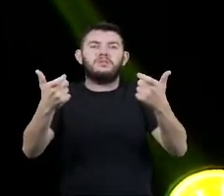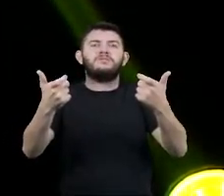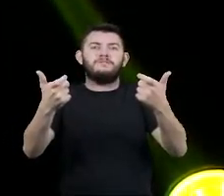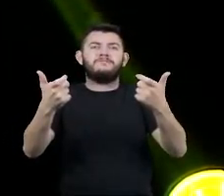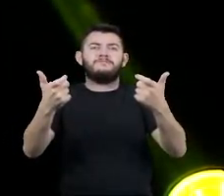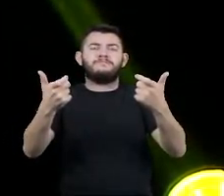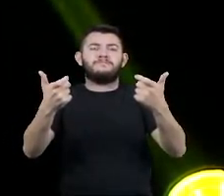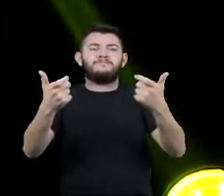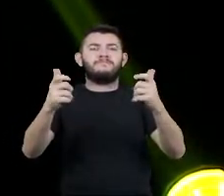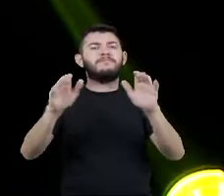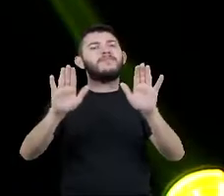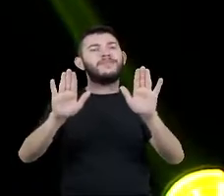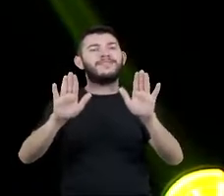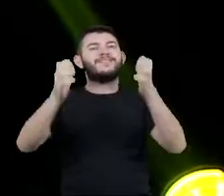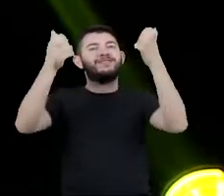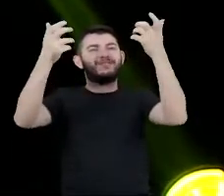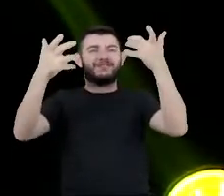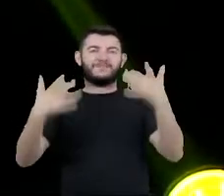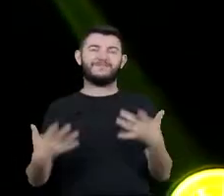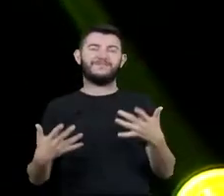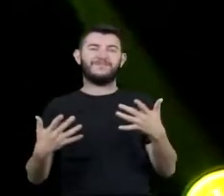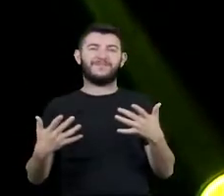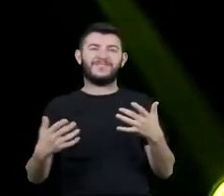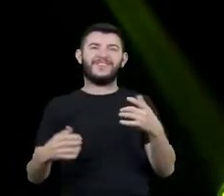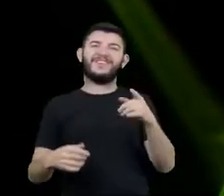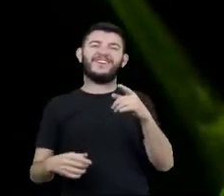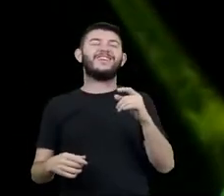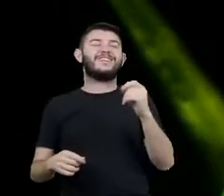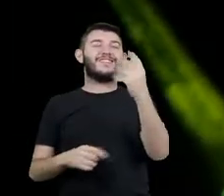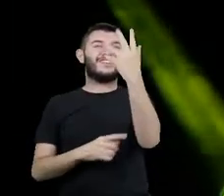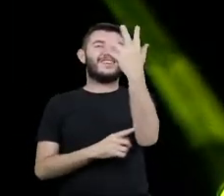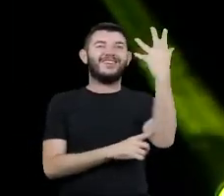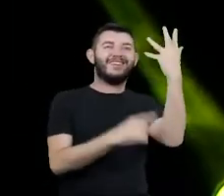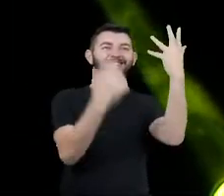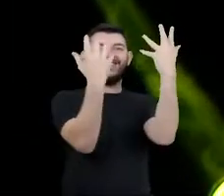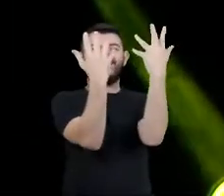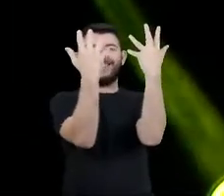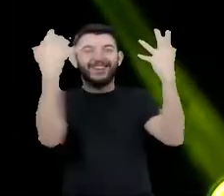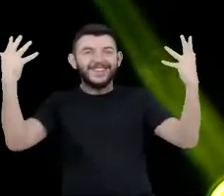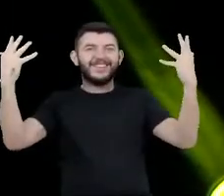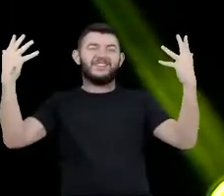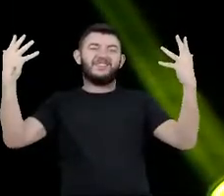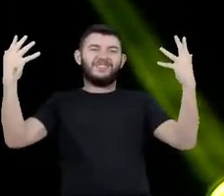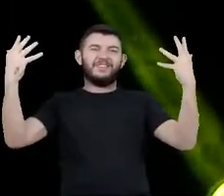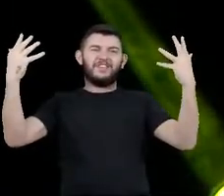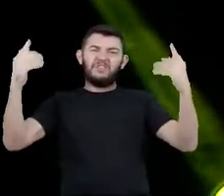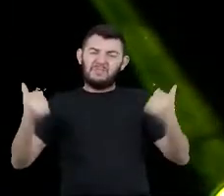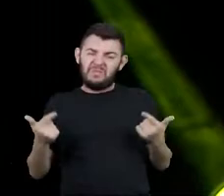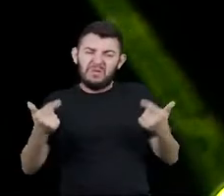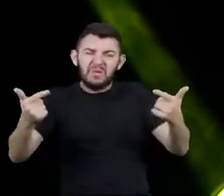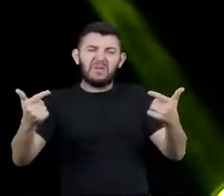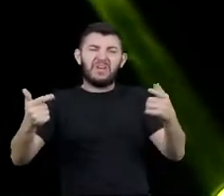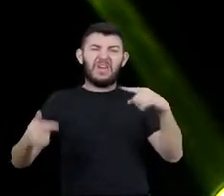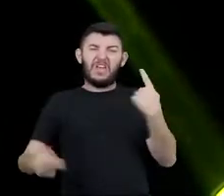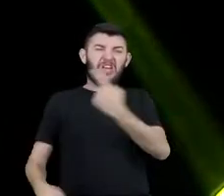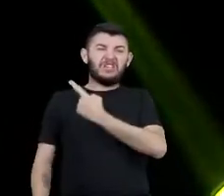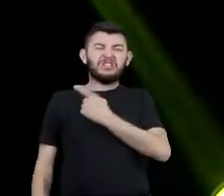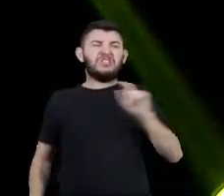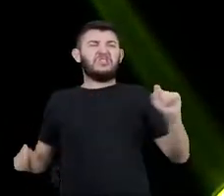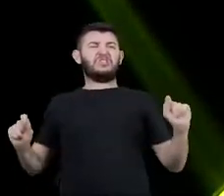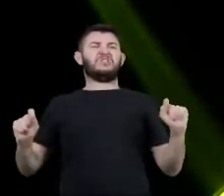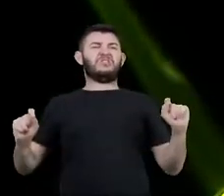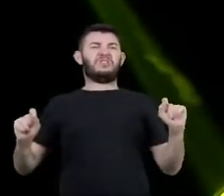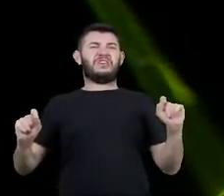a gente nunca gela, não agrada o injusto e não amarela. E nós continuaremos